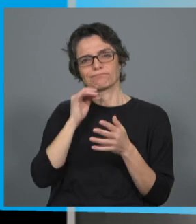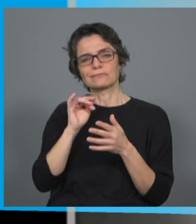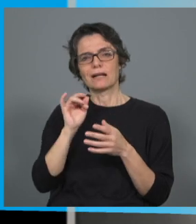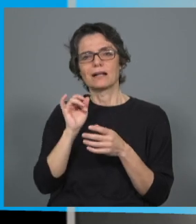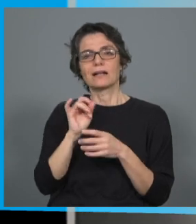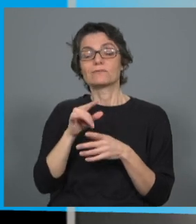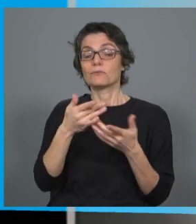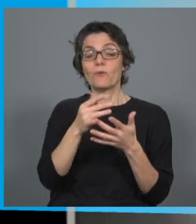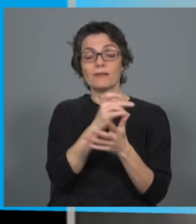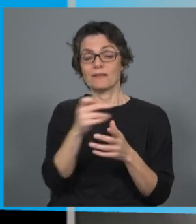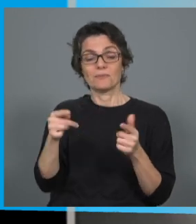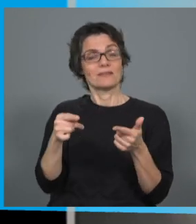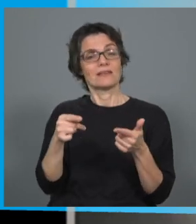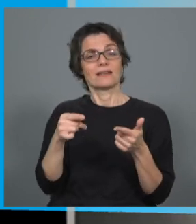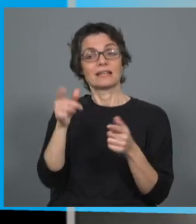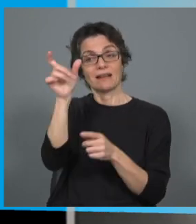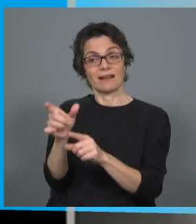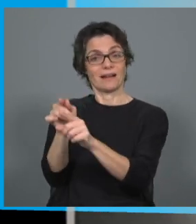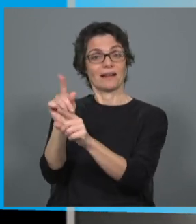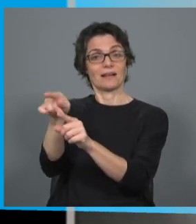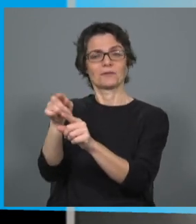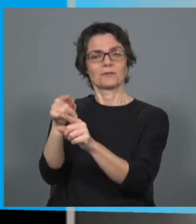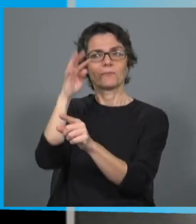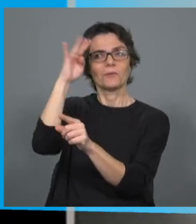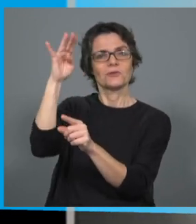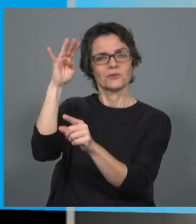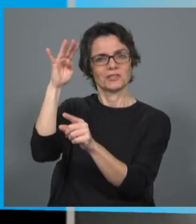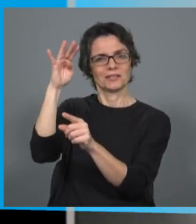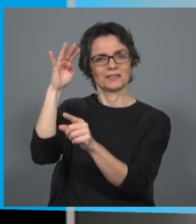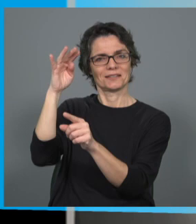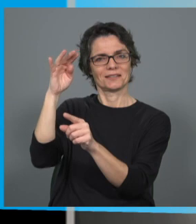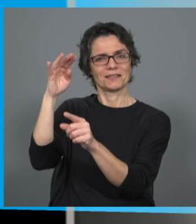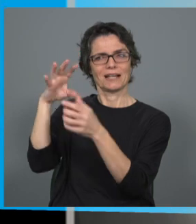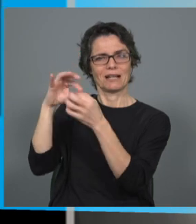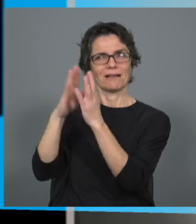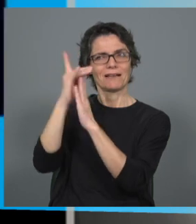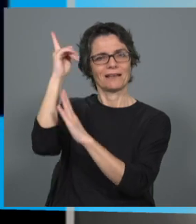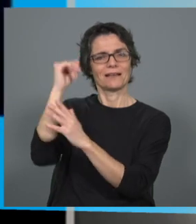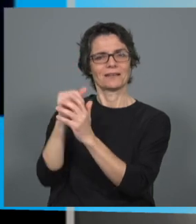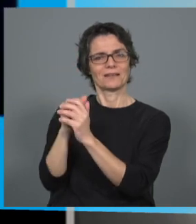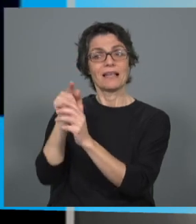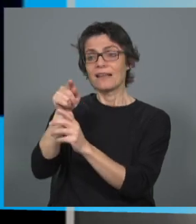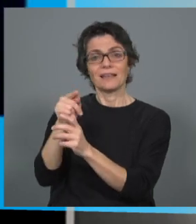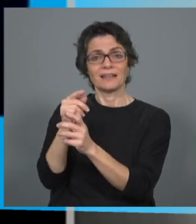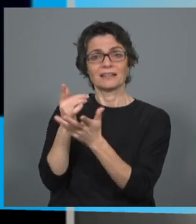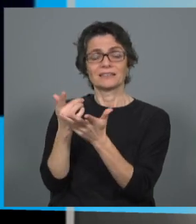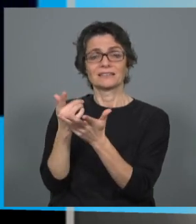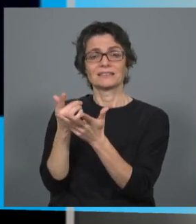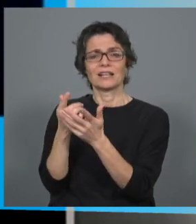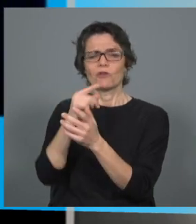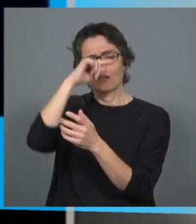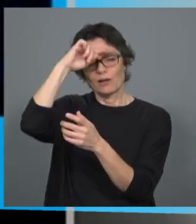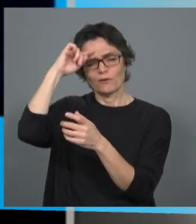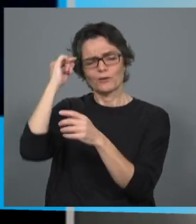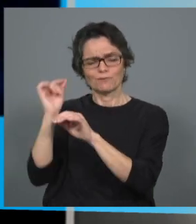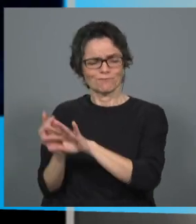José, este homem capaz de sonhar os sonhos de Deus, este homem capaz de largar as suas fragilidades e dificuldades